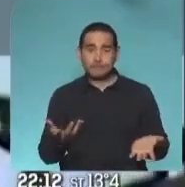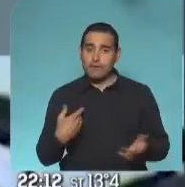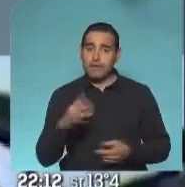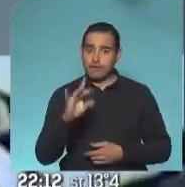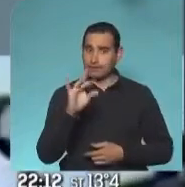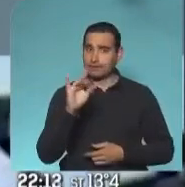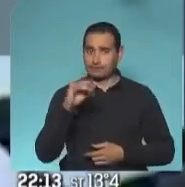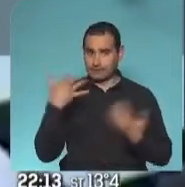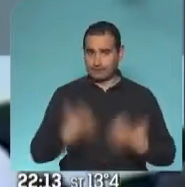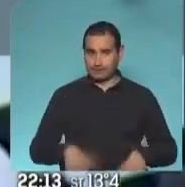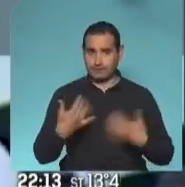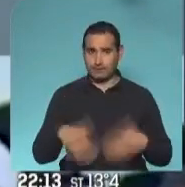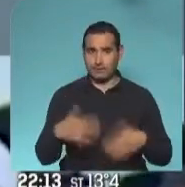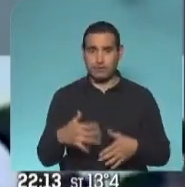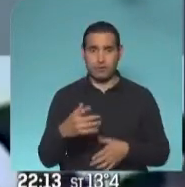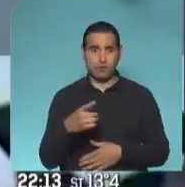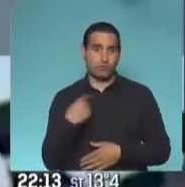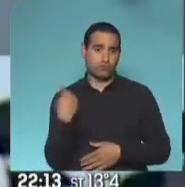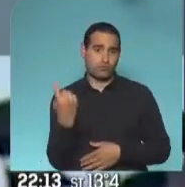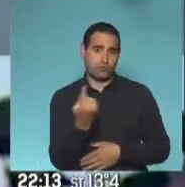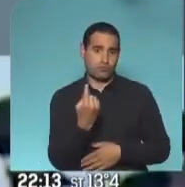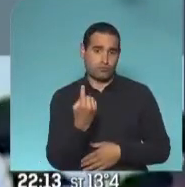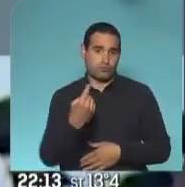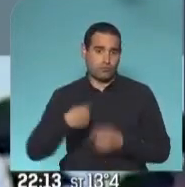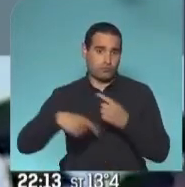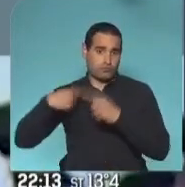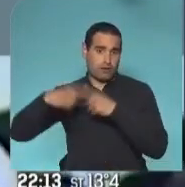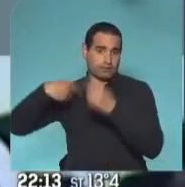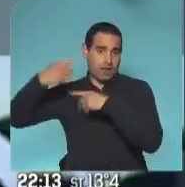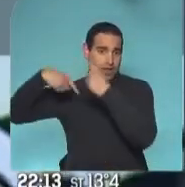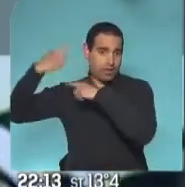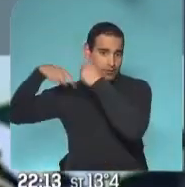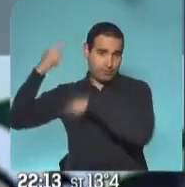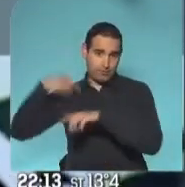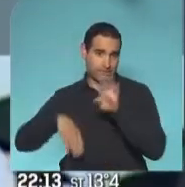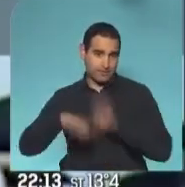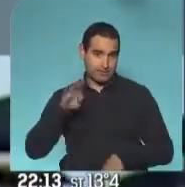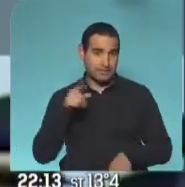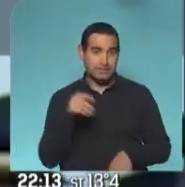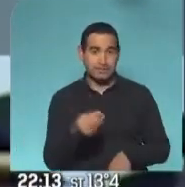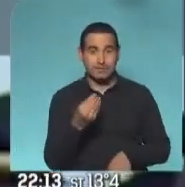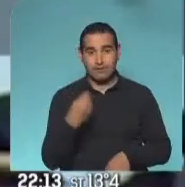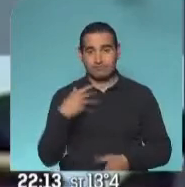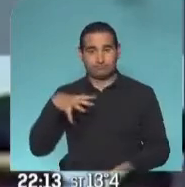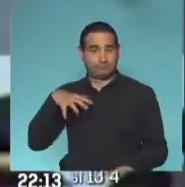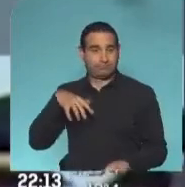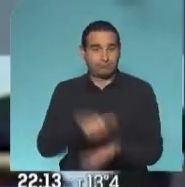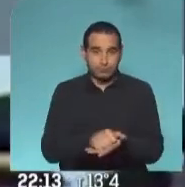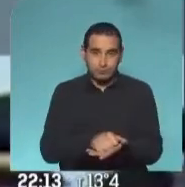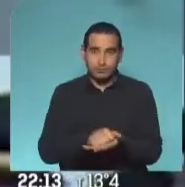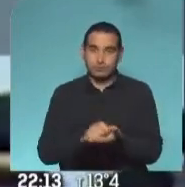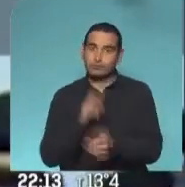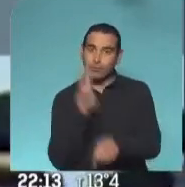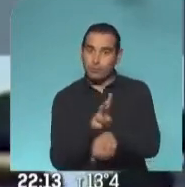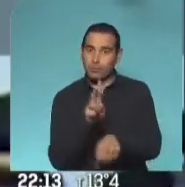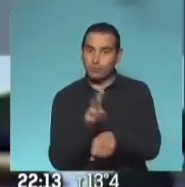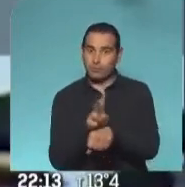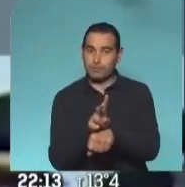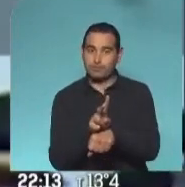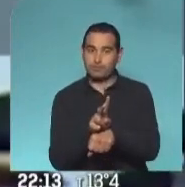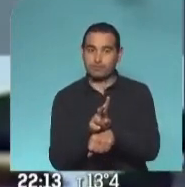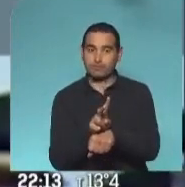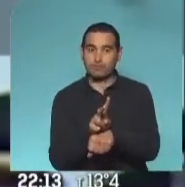Muito mais difícil, porém, foi a de nossos antepassados, de conquistá-la e mantê-la.